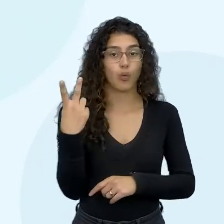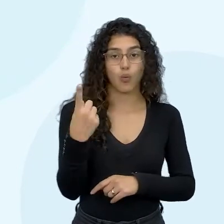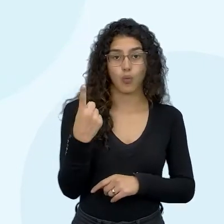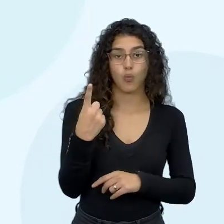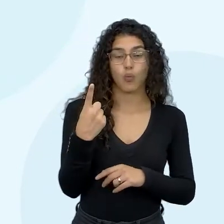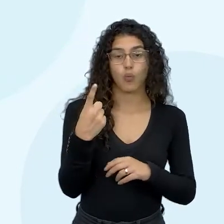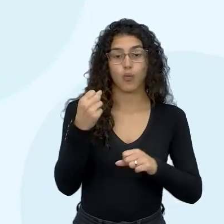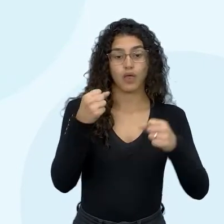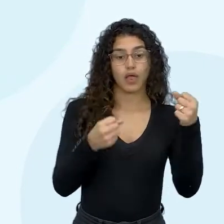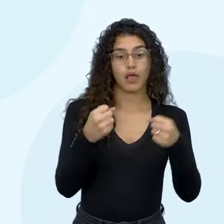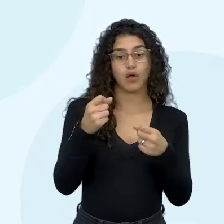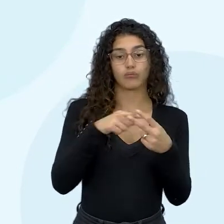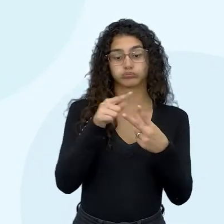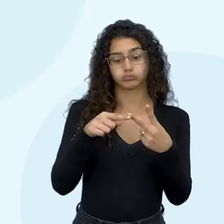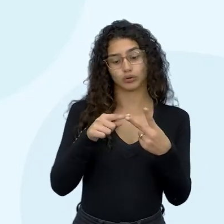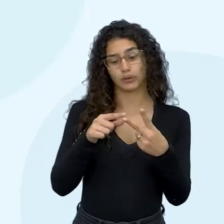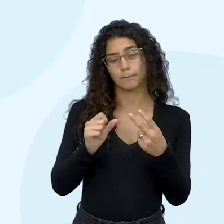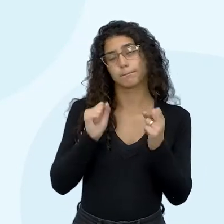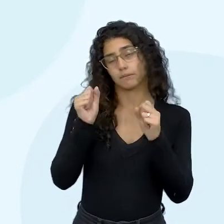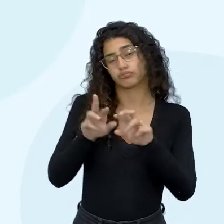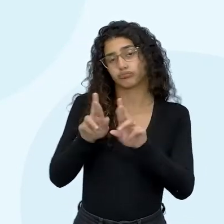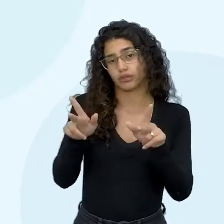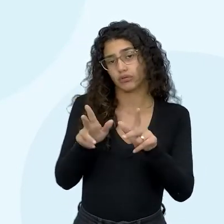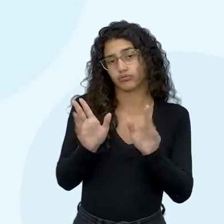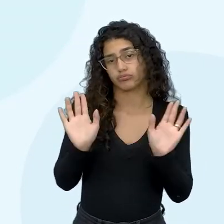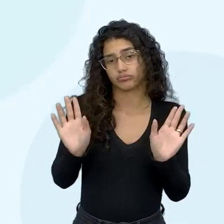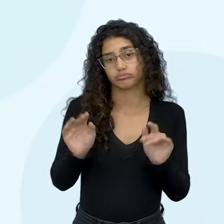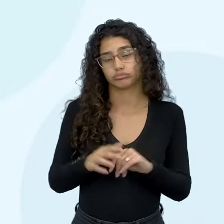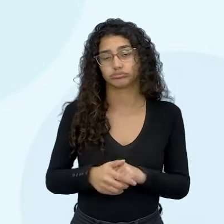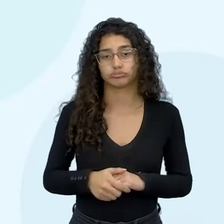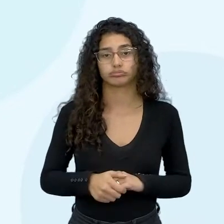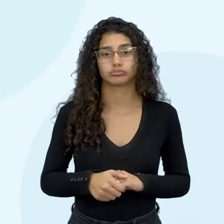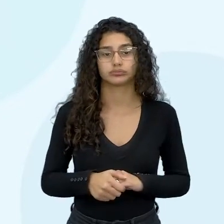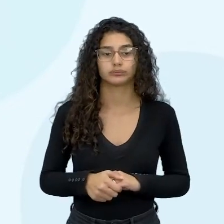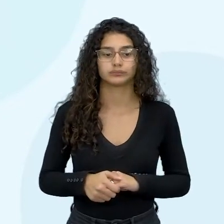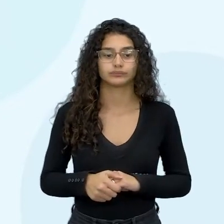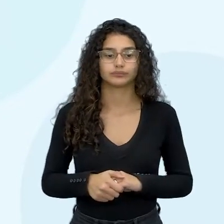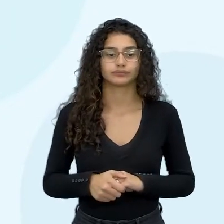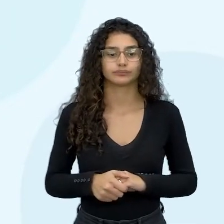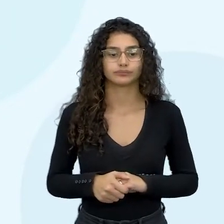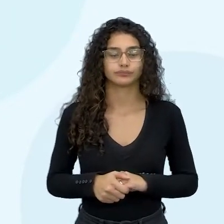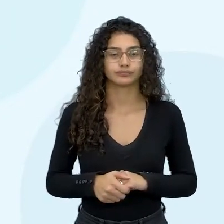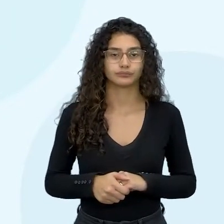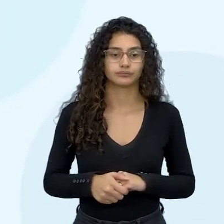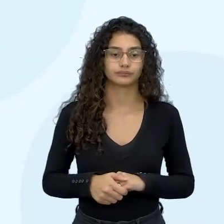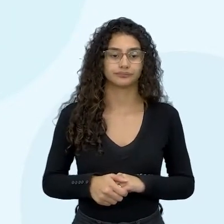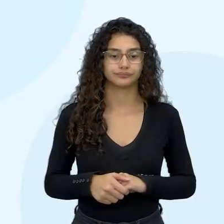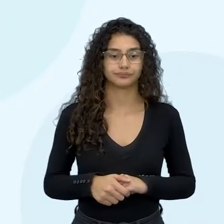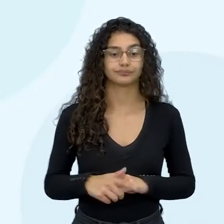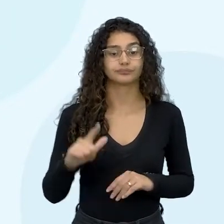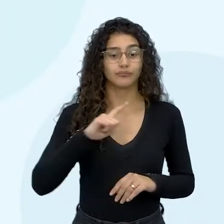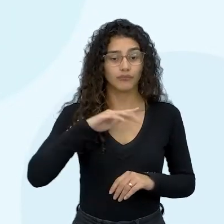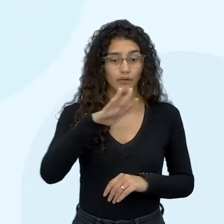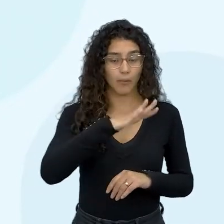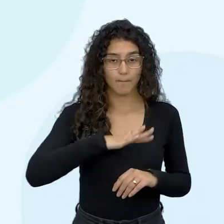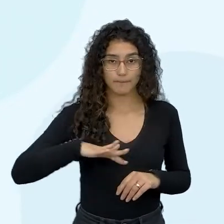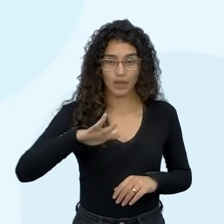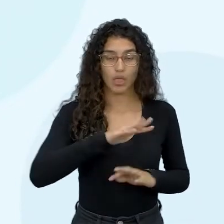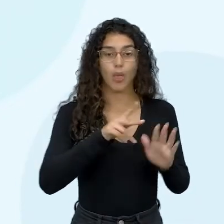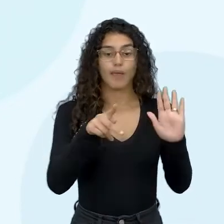carro, a outra garagem pode virar outra coisa, né? É multiuso o espaço, né? Tem um